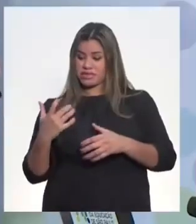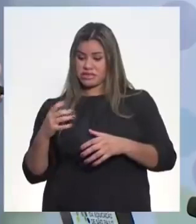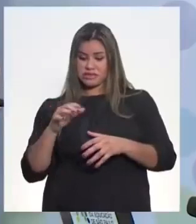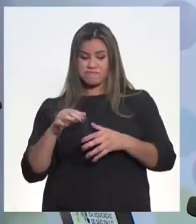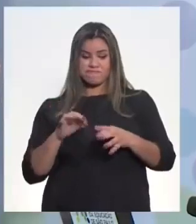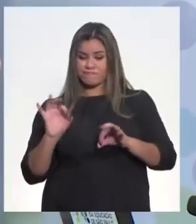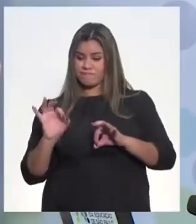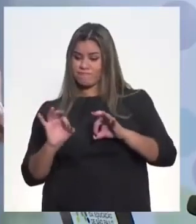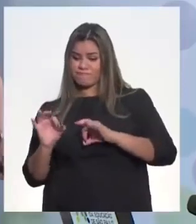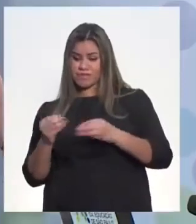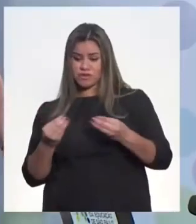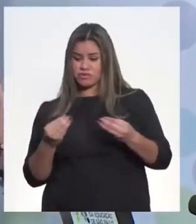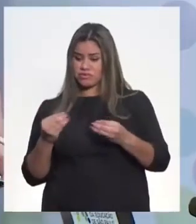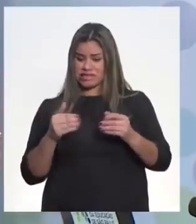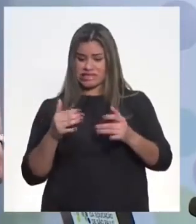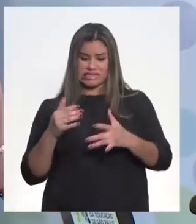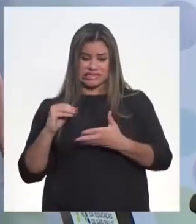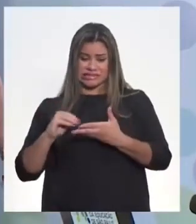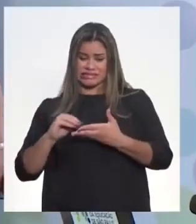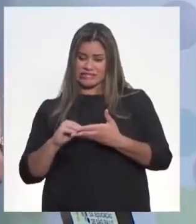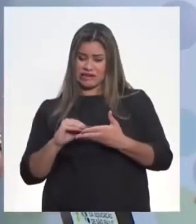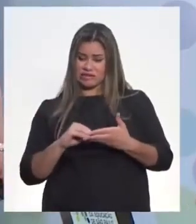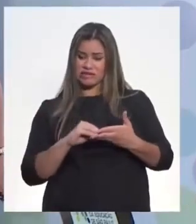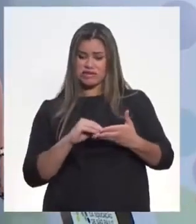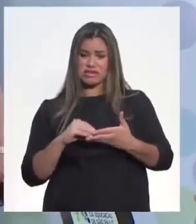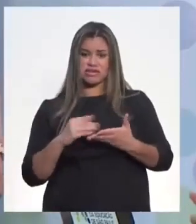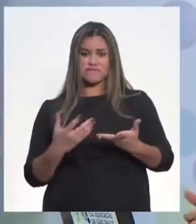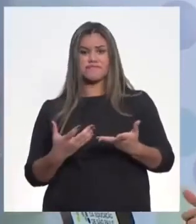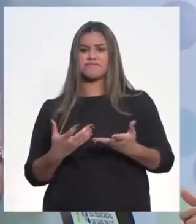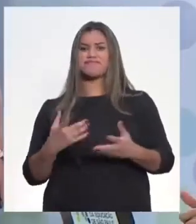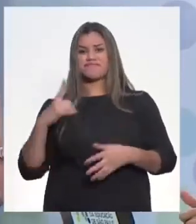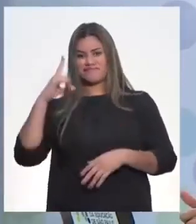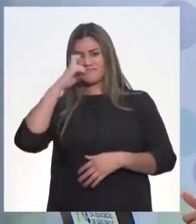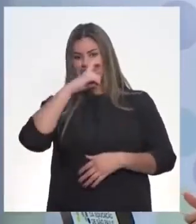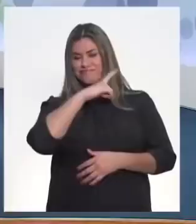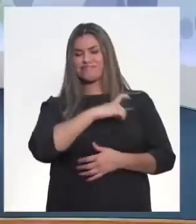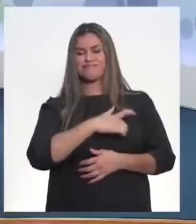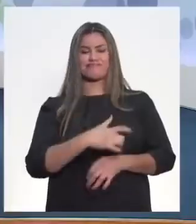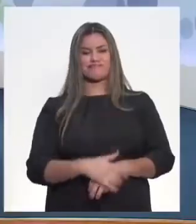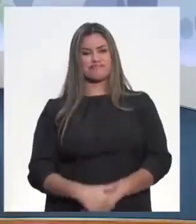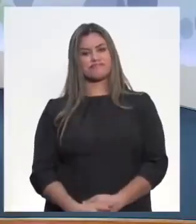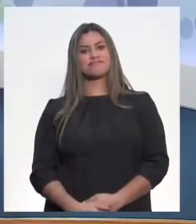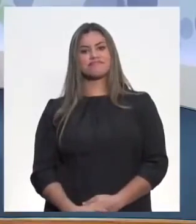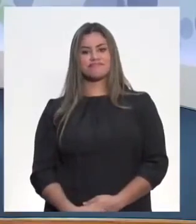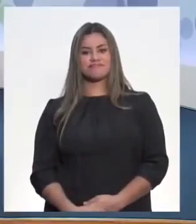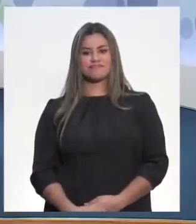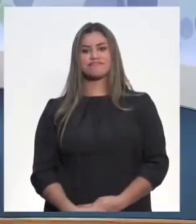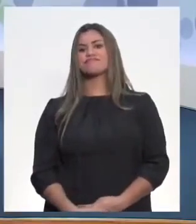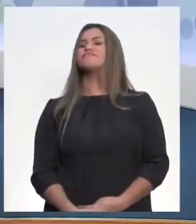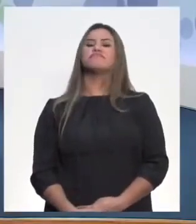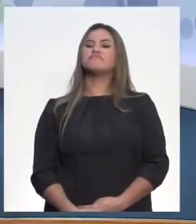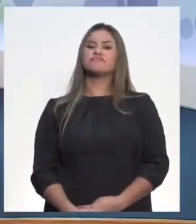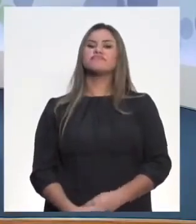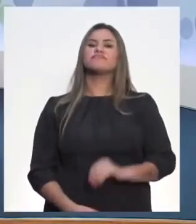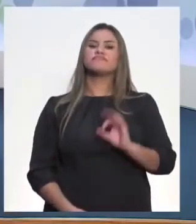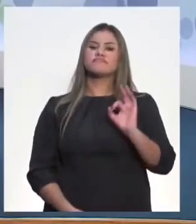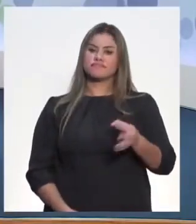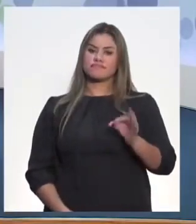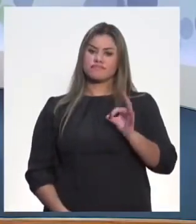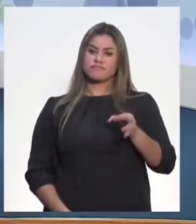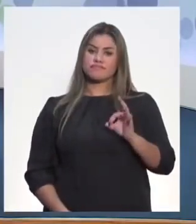conseguir comprar esse equipamento à vista, né, Jonas? Também tem essa relação. Tem isso mesmo. E essa relação, né, Ale,